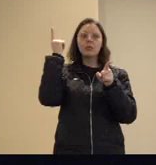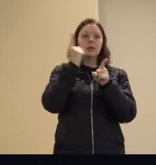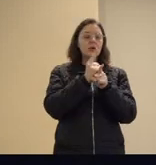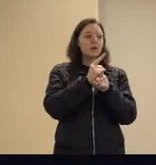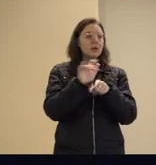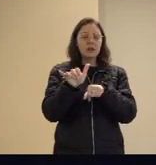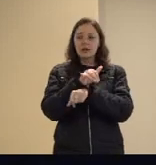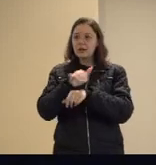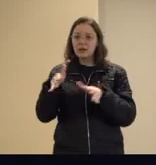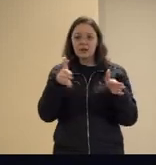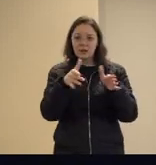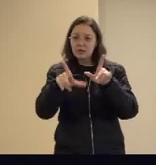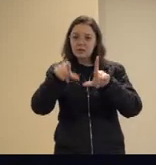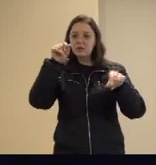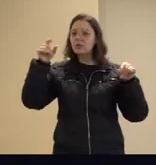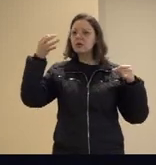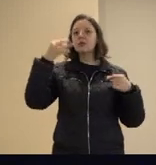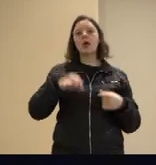caminho.